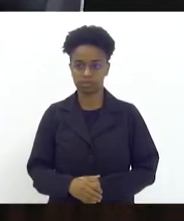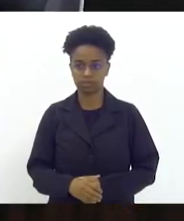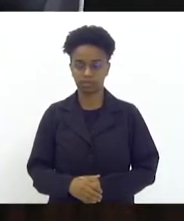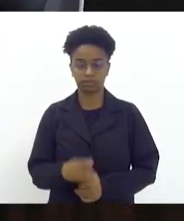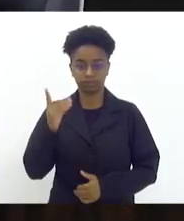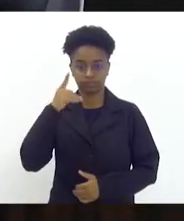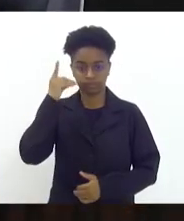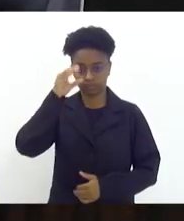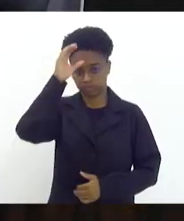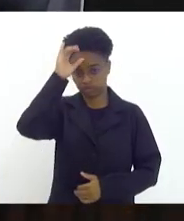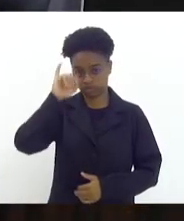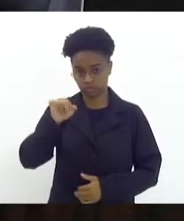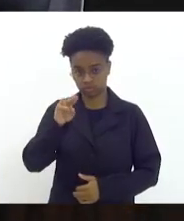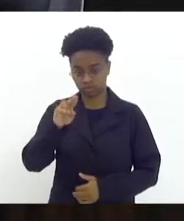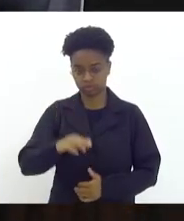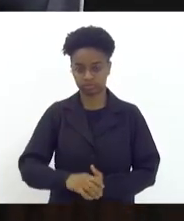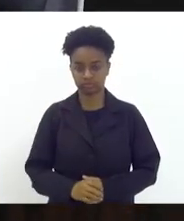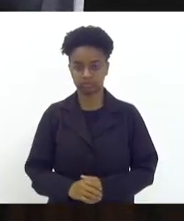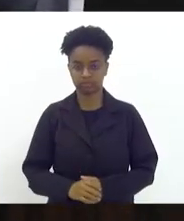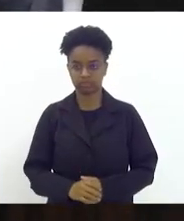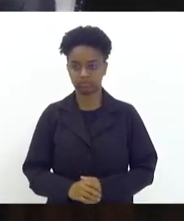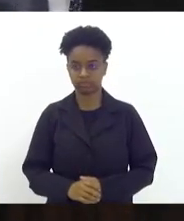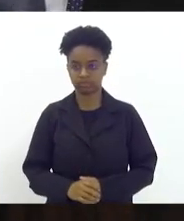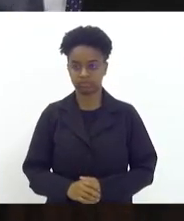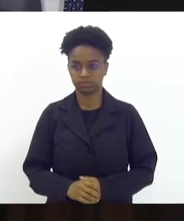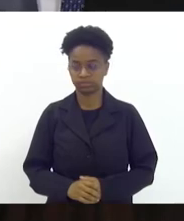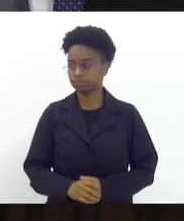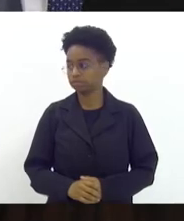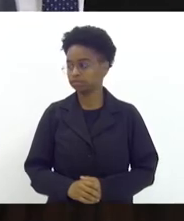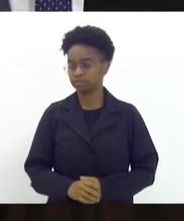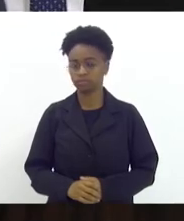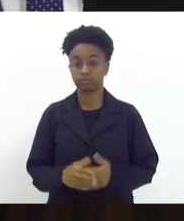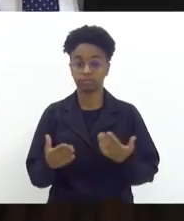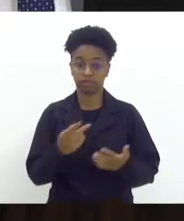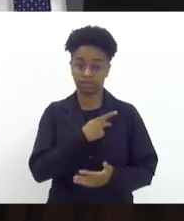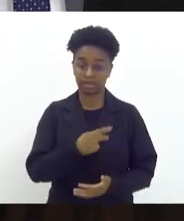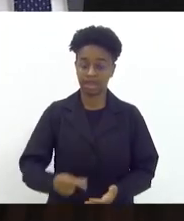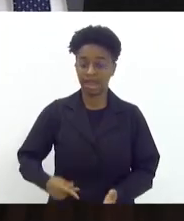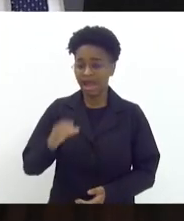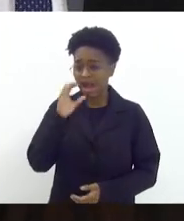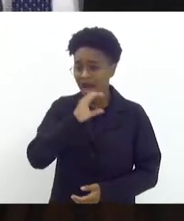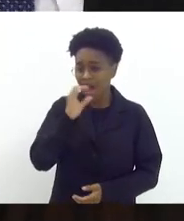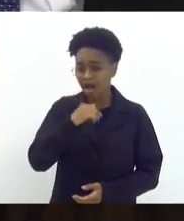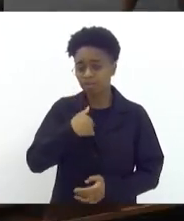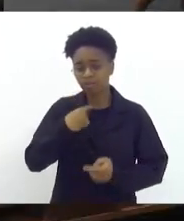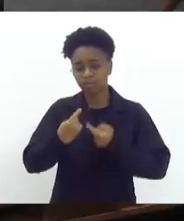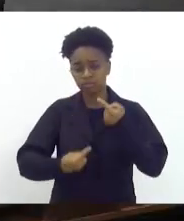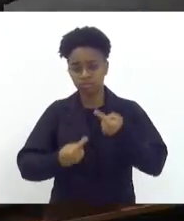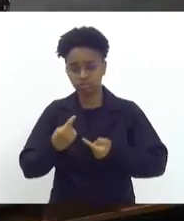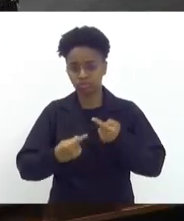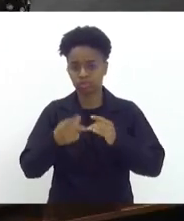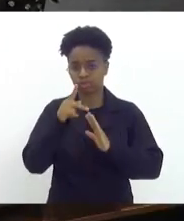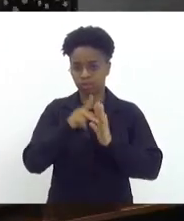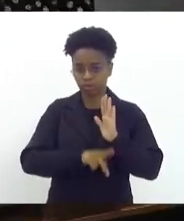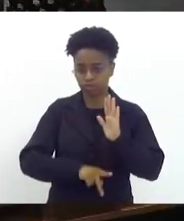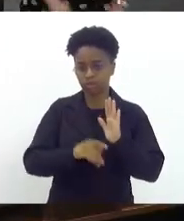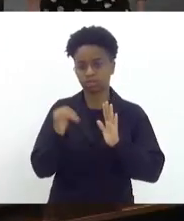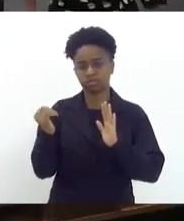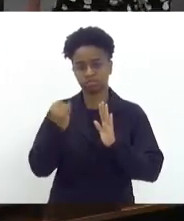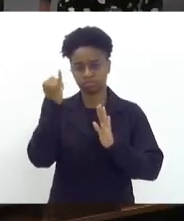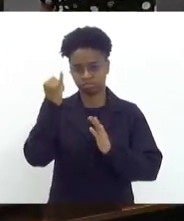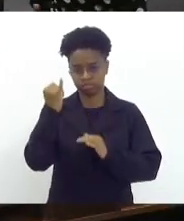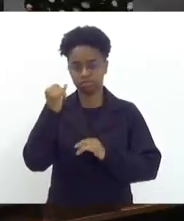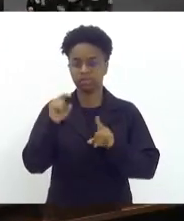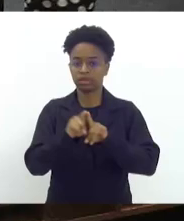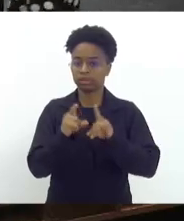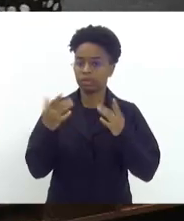tia Ju por favor senhor presidente bem rapidamente para discutir esse projeto de grande relevância